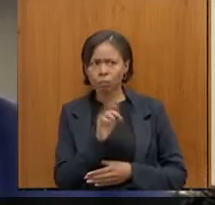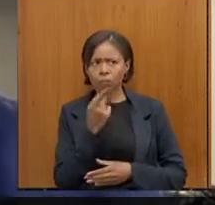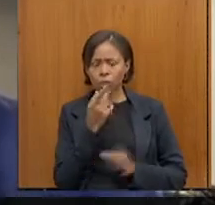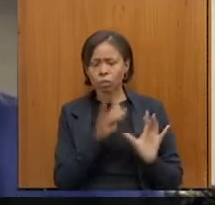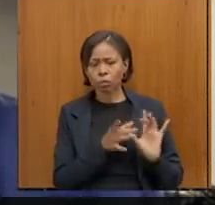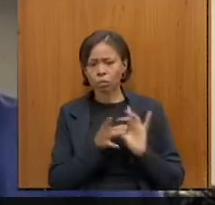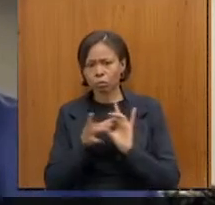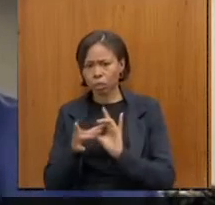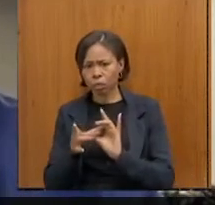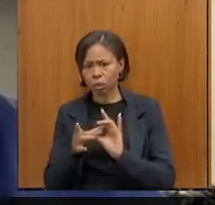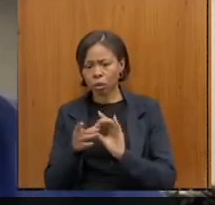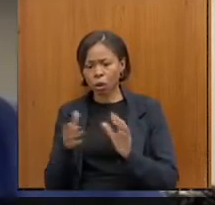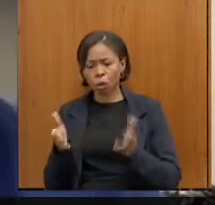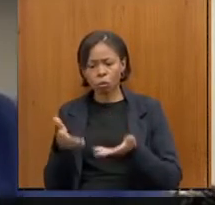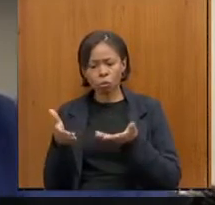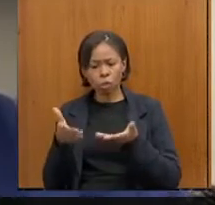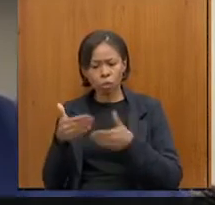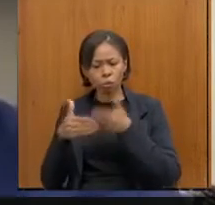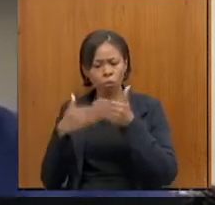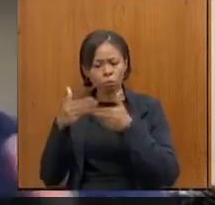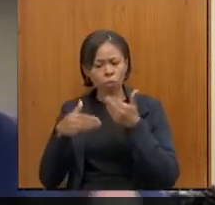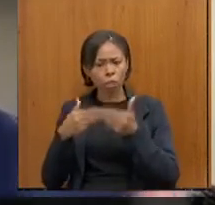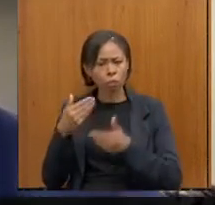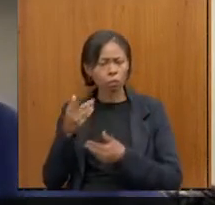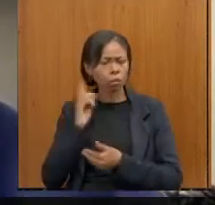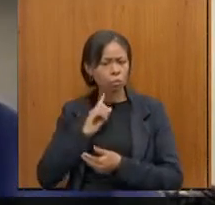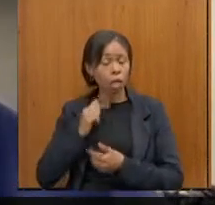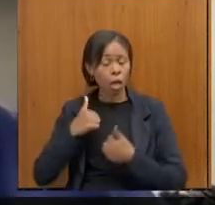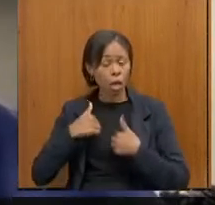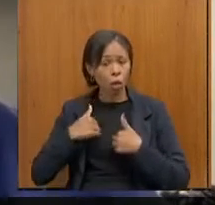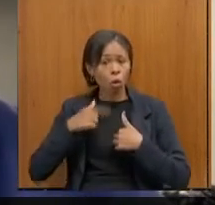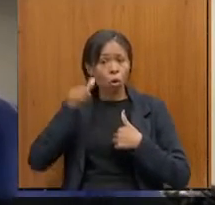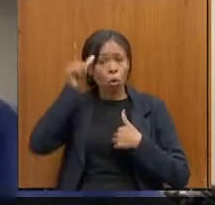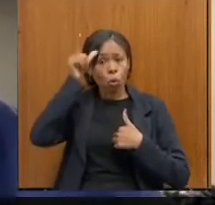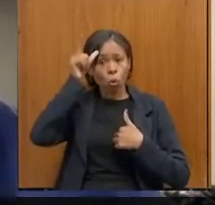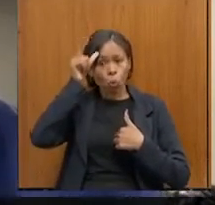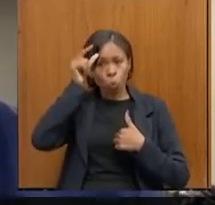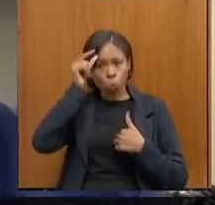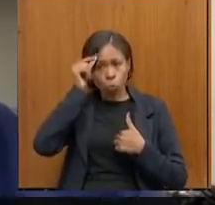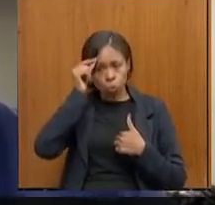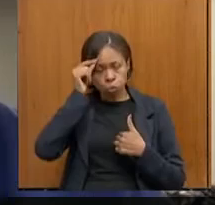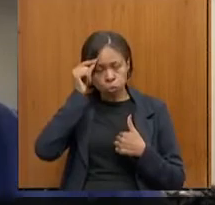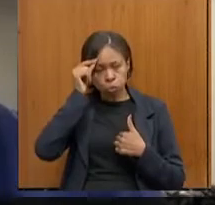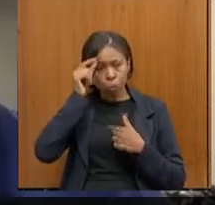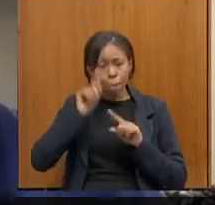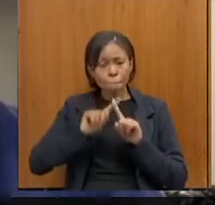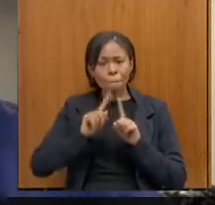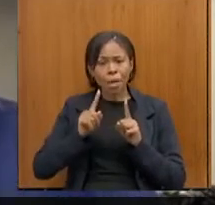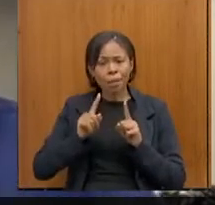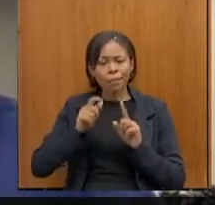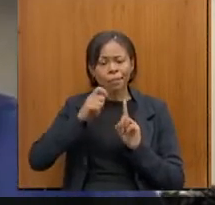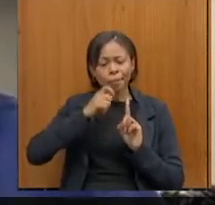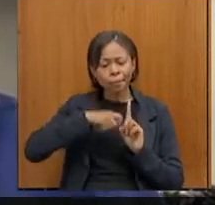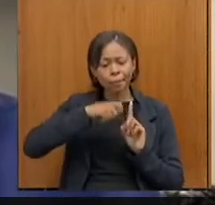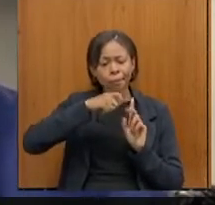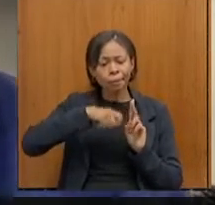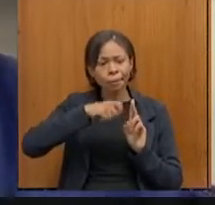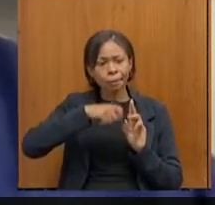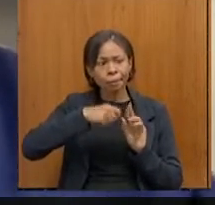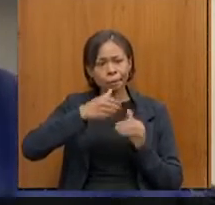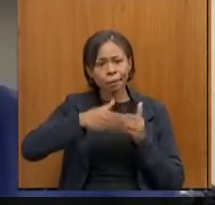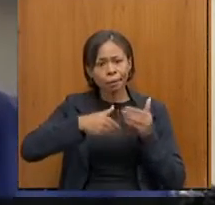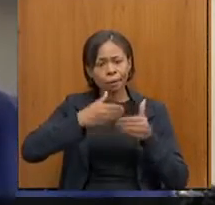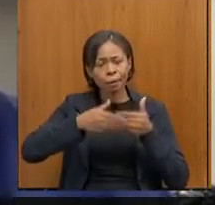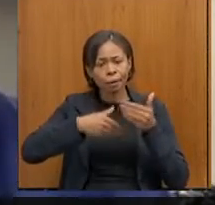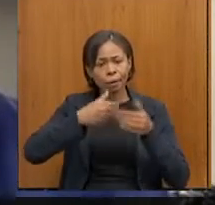de desenvolvimento de Minas Gerais eu fiquei até aliviado mas como passar dos meses com passado os anos